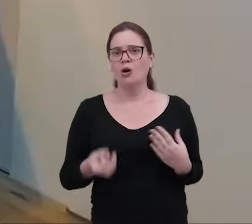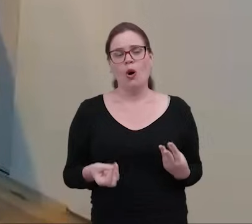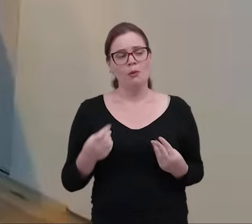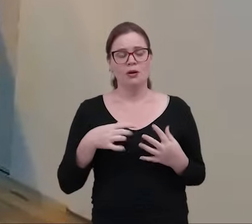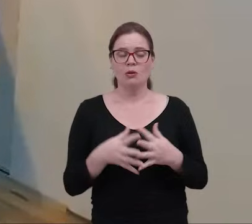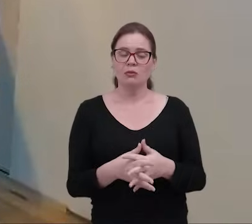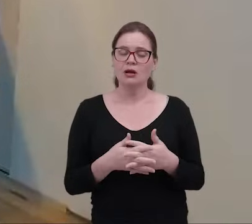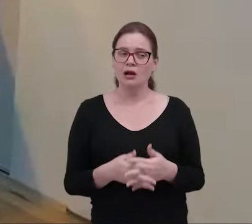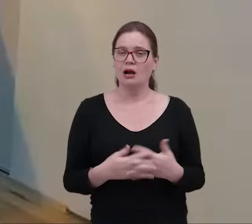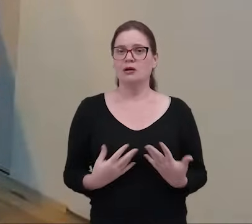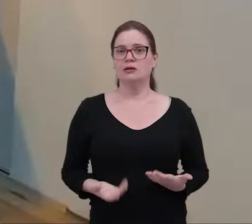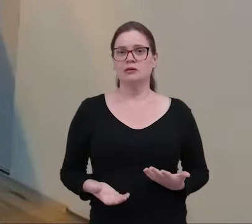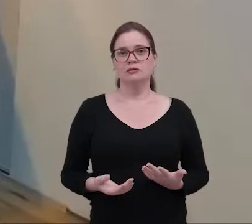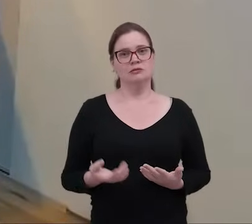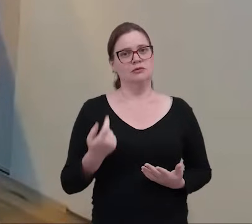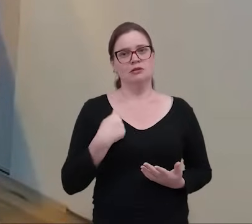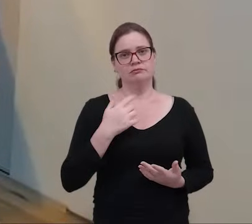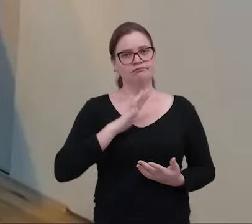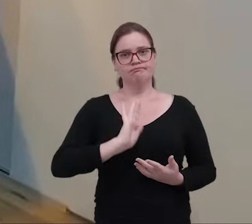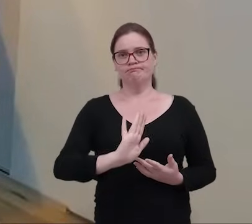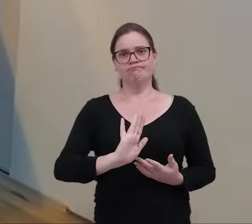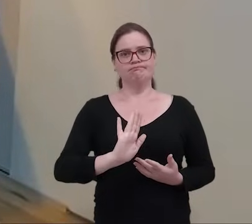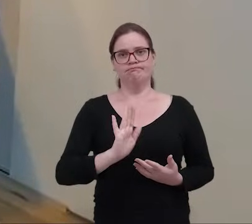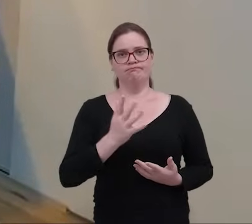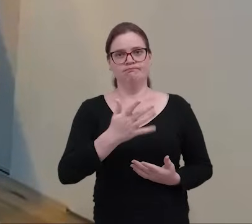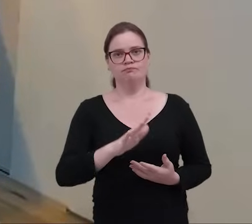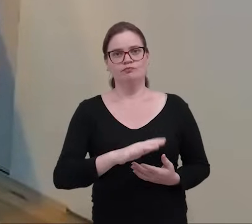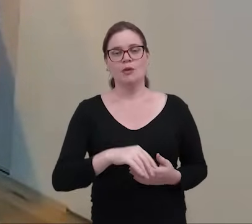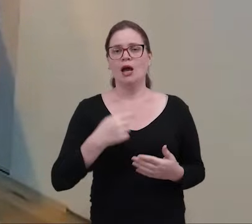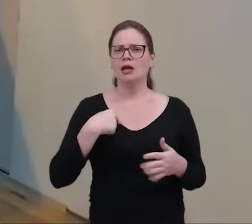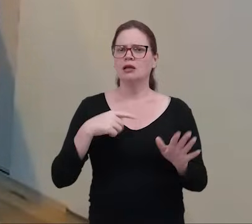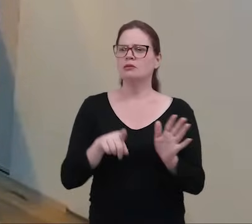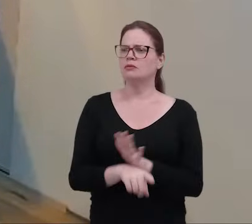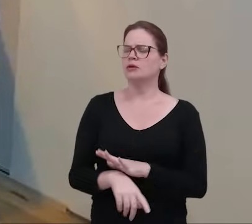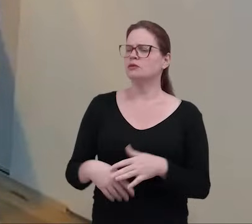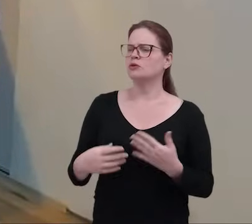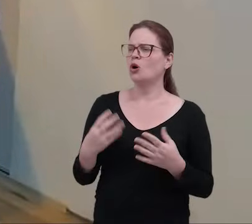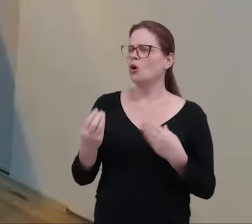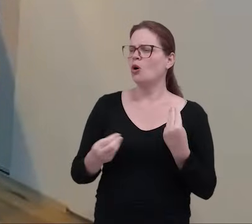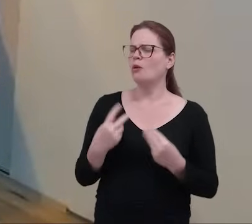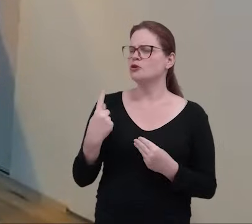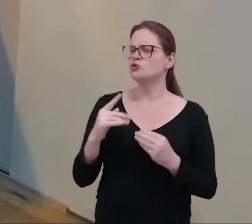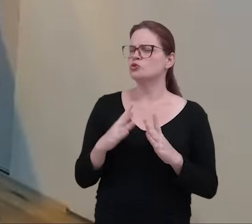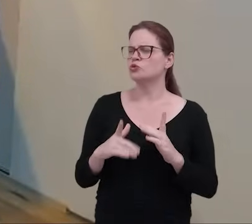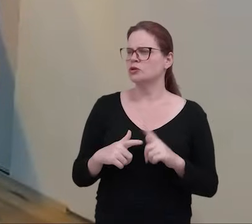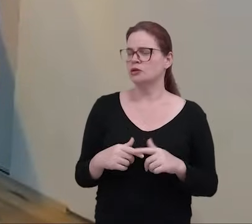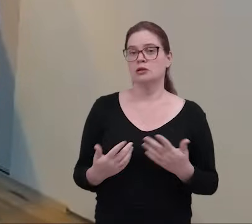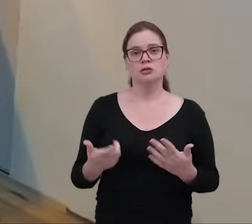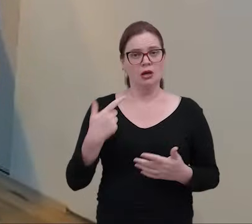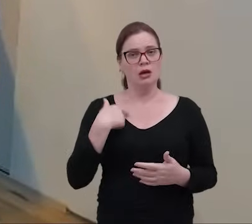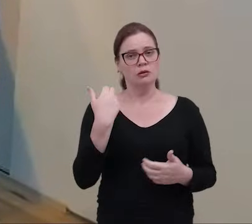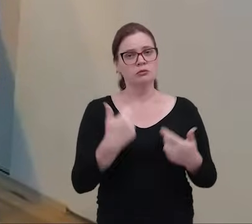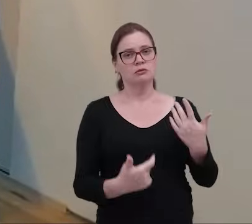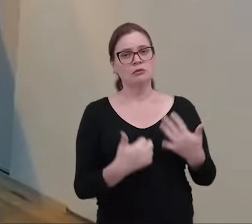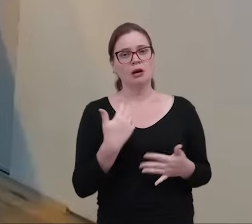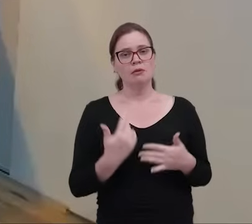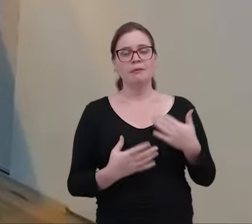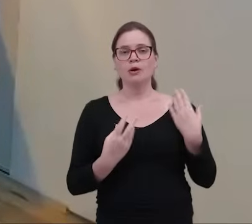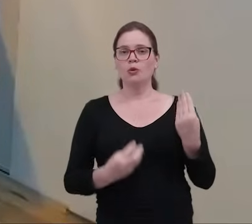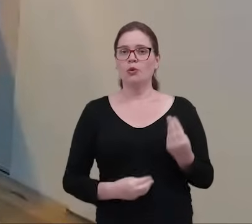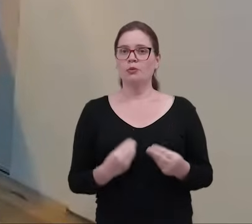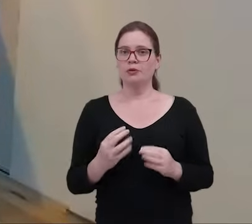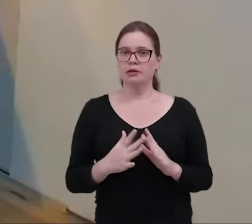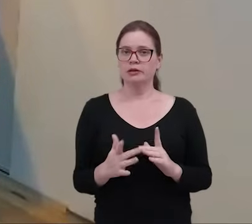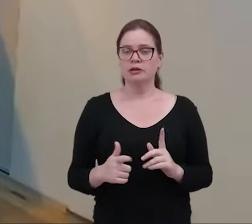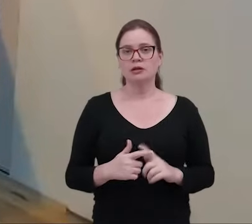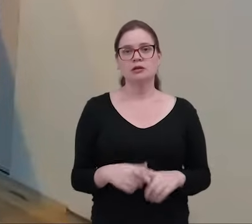a igreja é muito complicado. Então, para mim, não dá. E ele começou a fazer pergunta como é que era a nossa igreja. Eu falei para ele como é